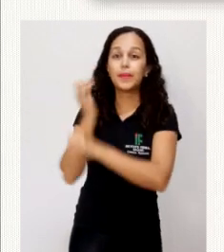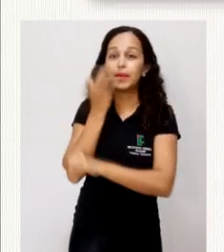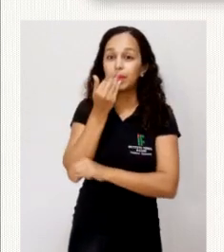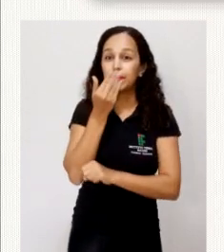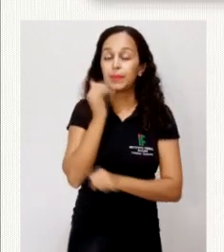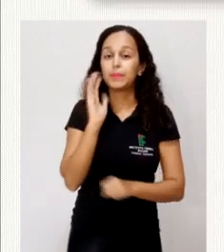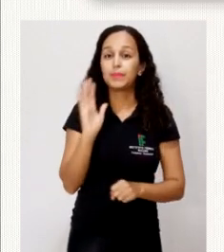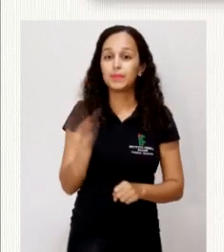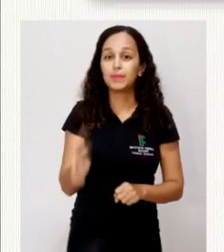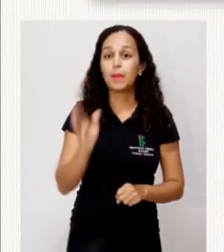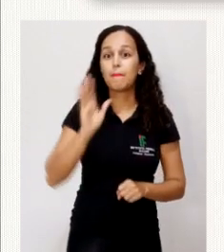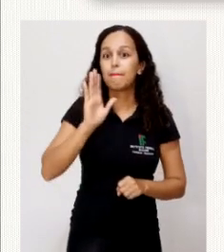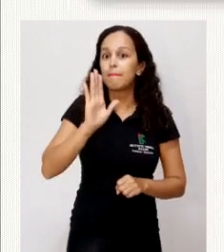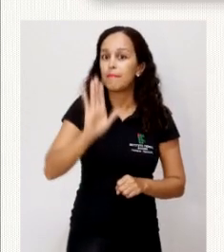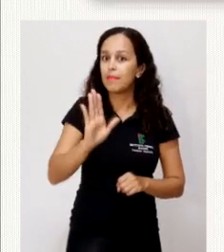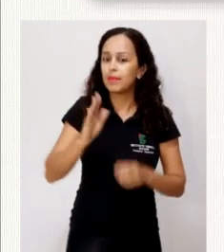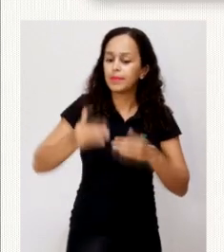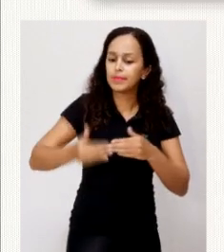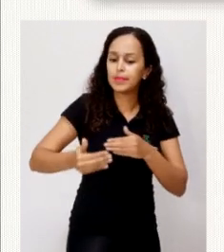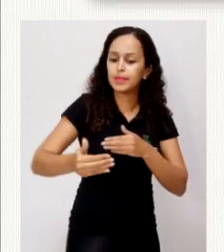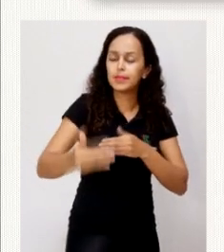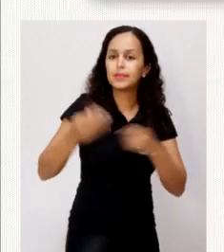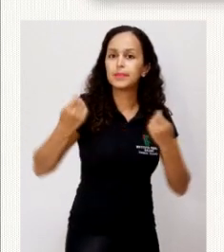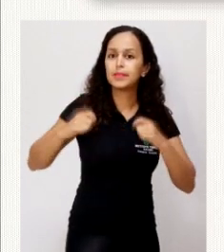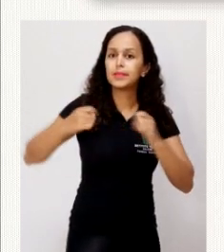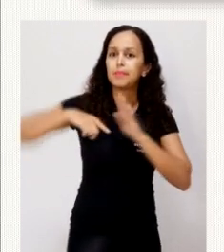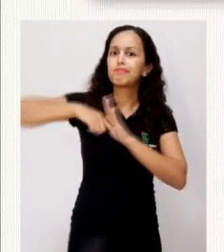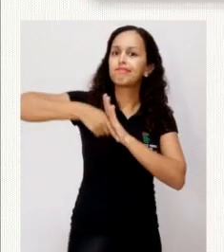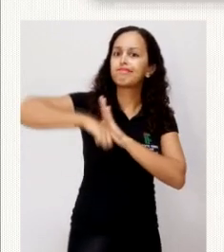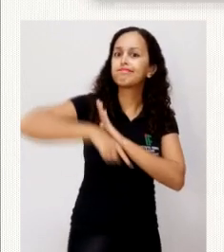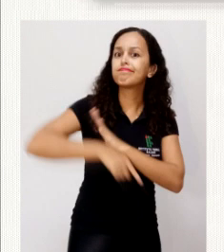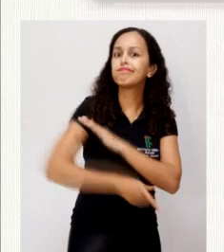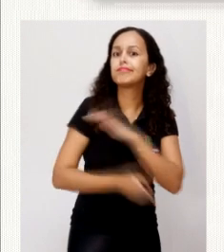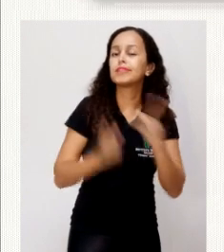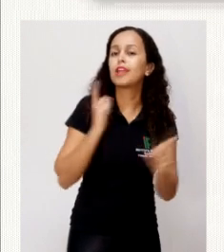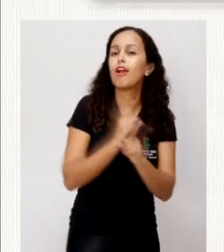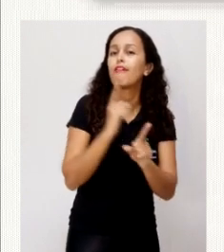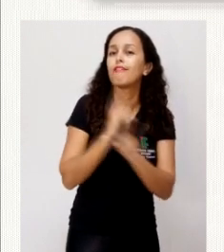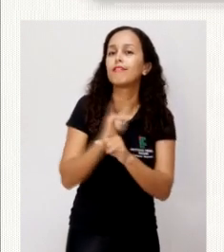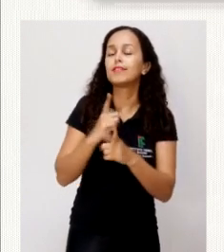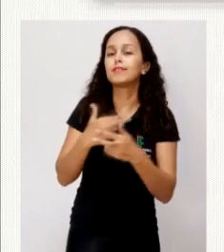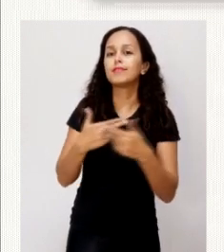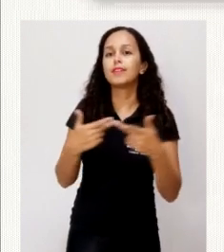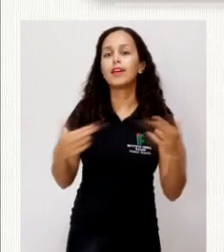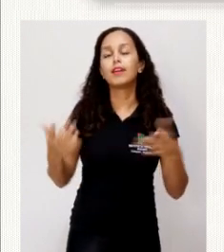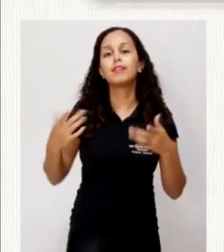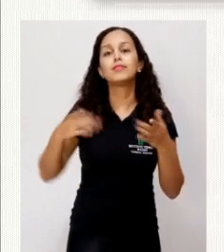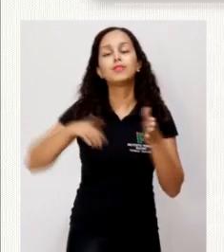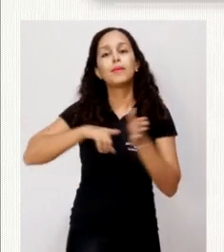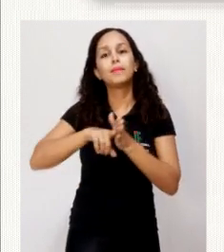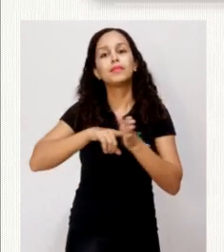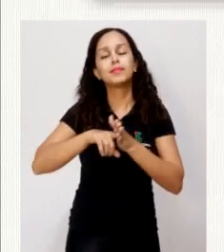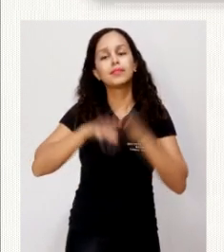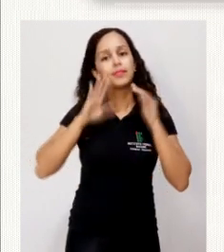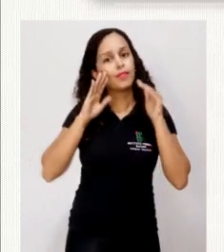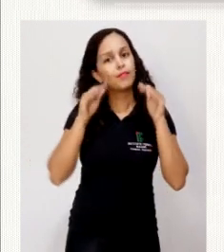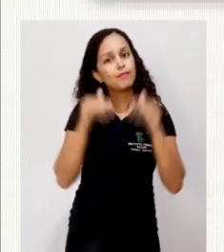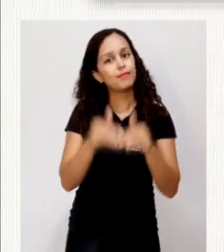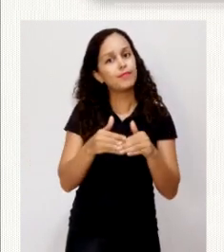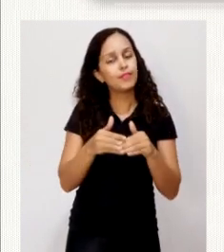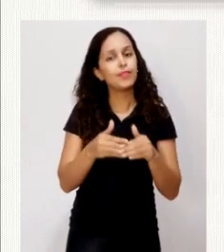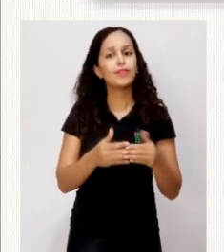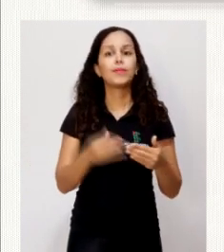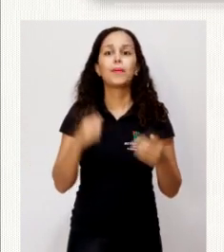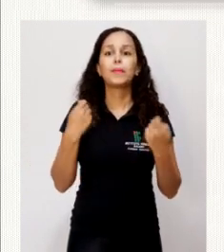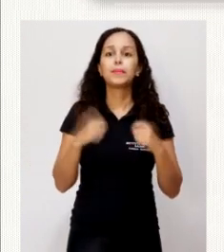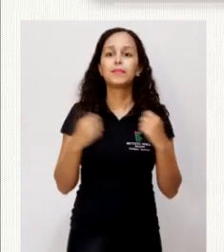ainda tem muito a ser conhecido, a ser explorado e valorizado para o cultivo. Então, as pesquisas estão em